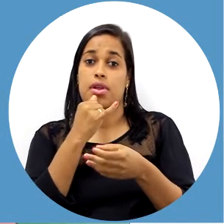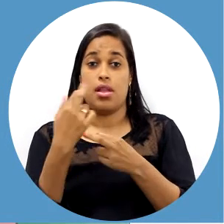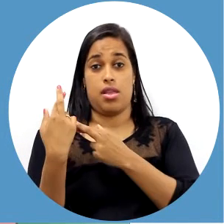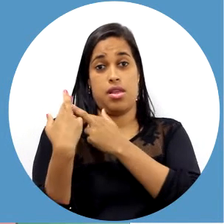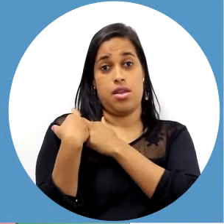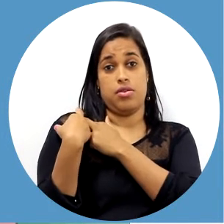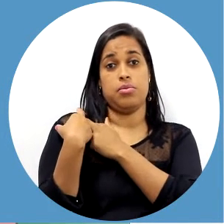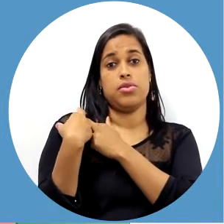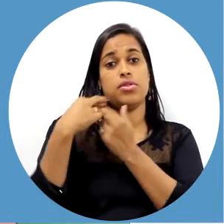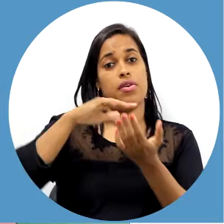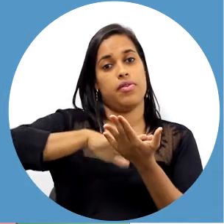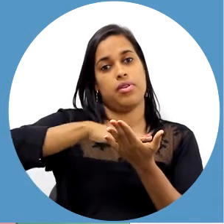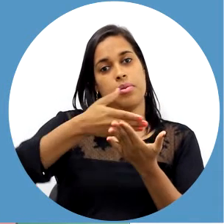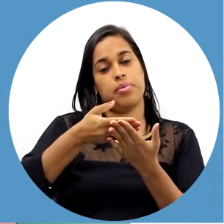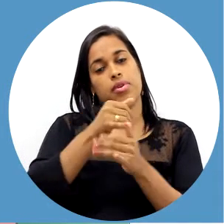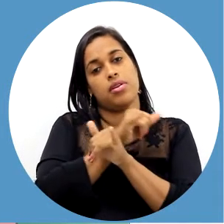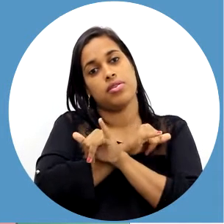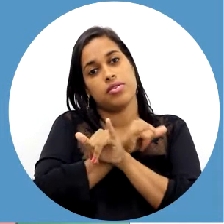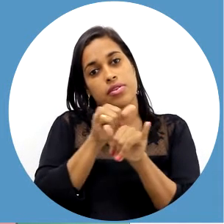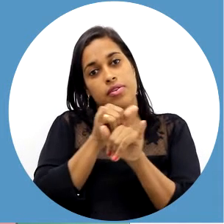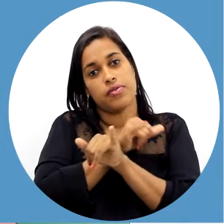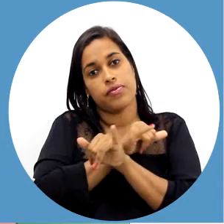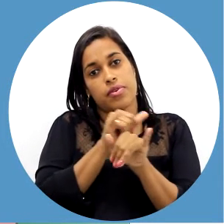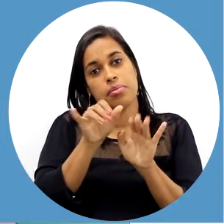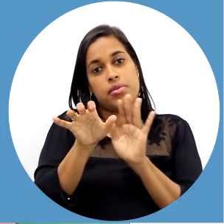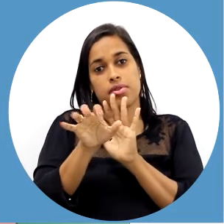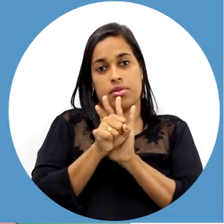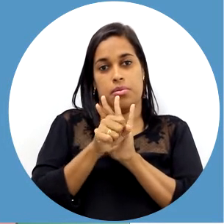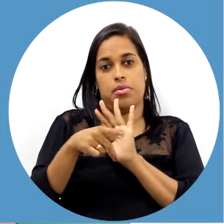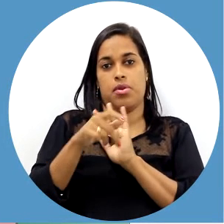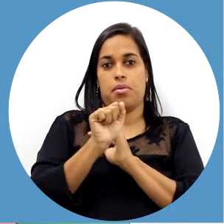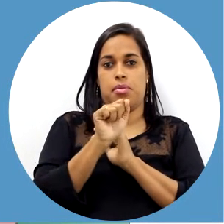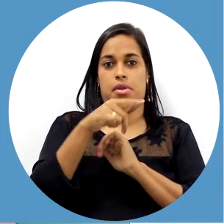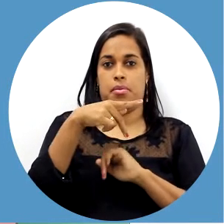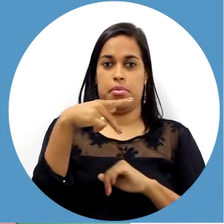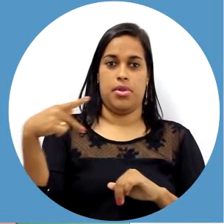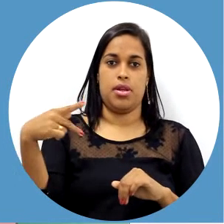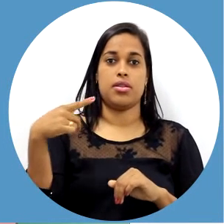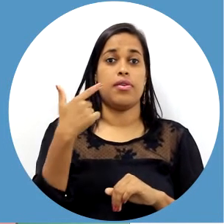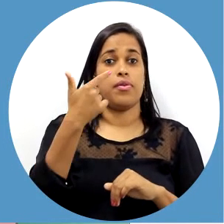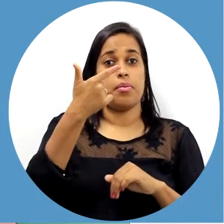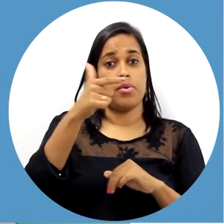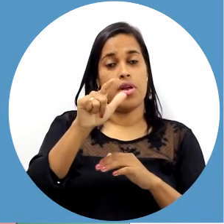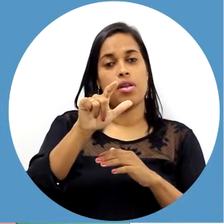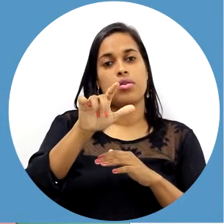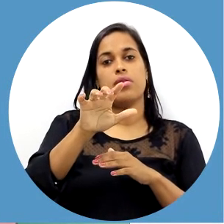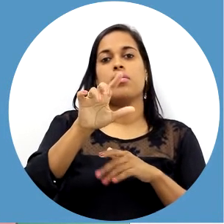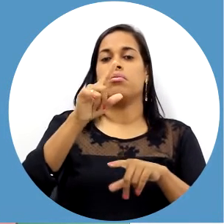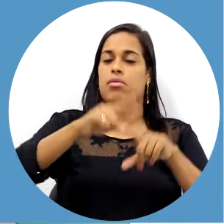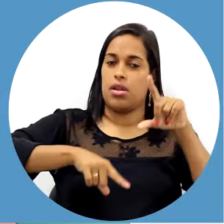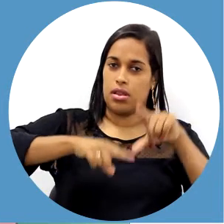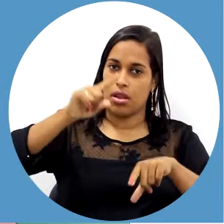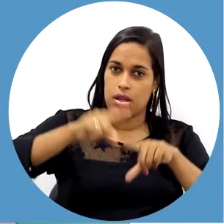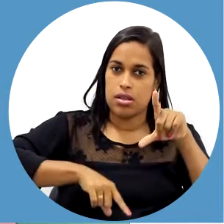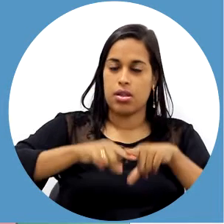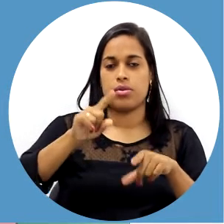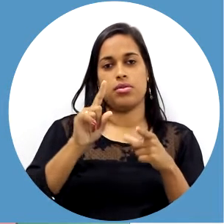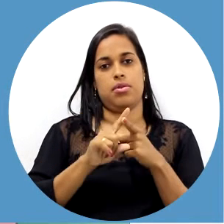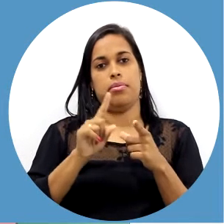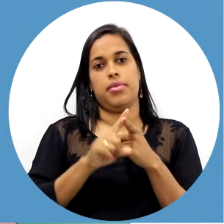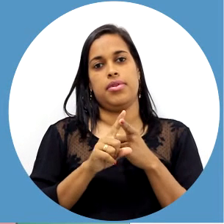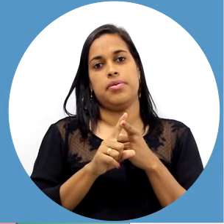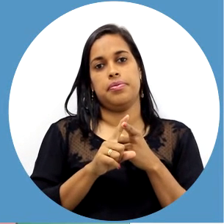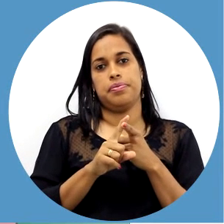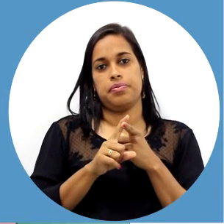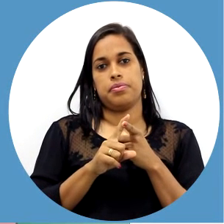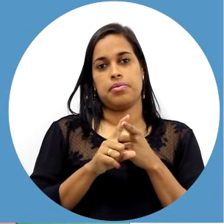e ela é responsável em interpretar os dados que são gerados pelas aplicações e enviar para o próximo equipamento ou para a próxima placa de rede.